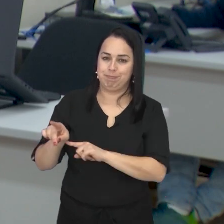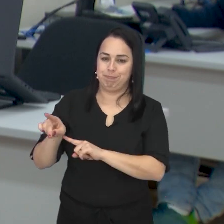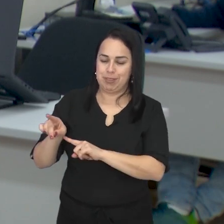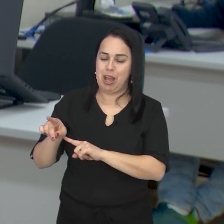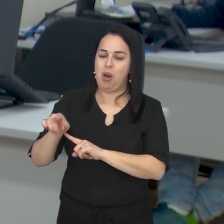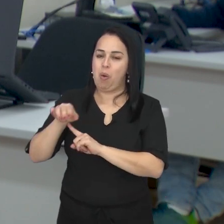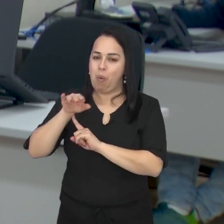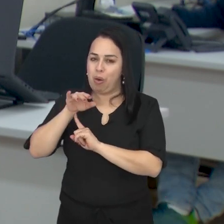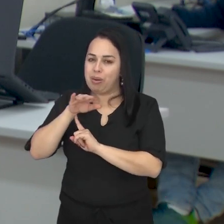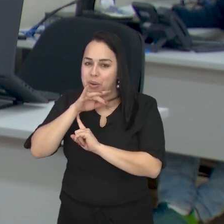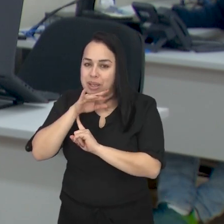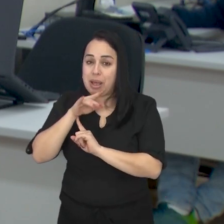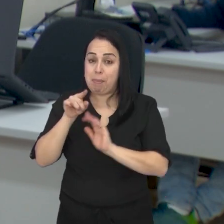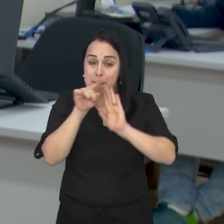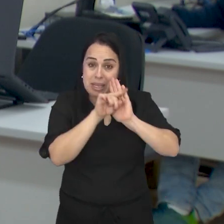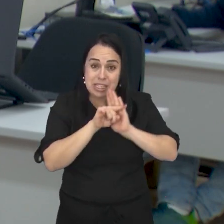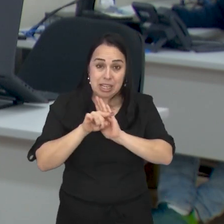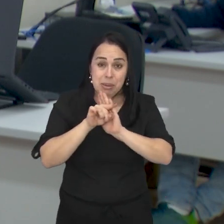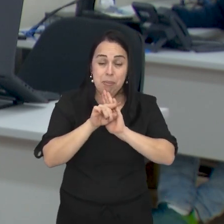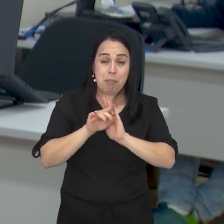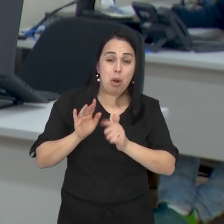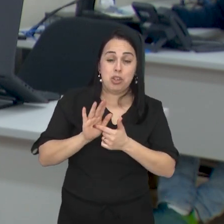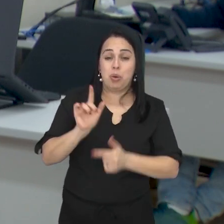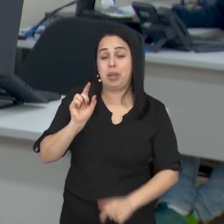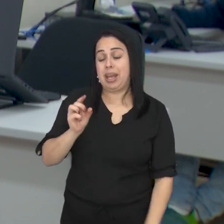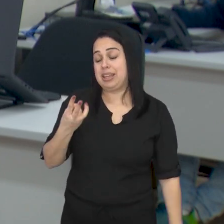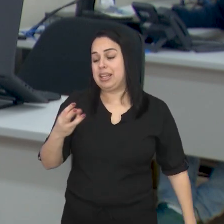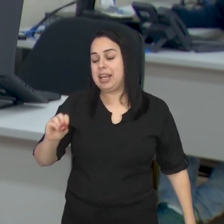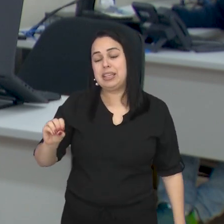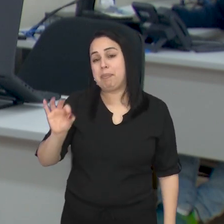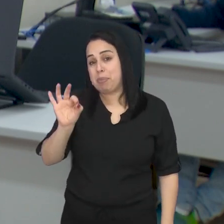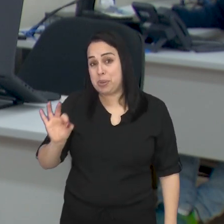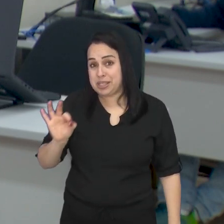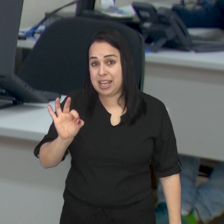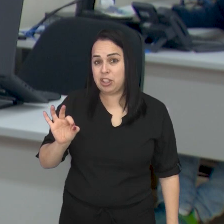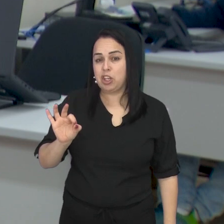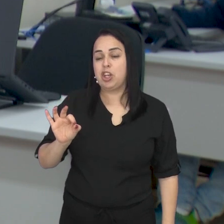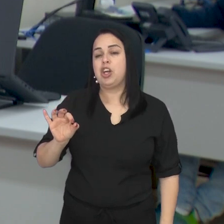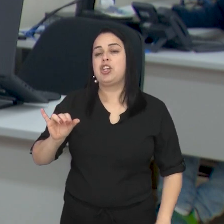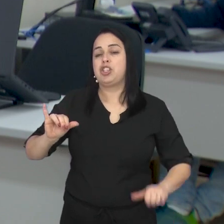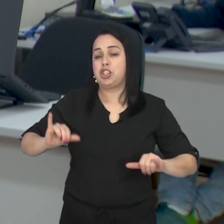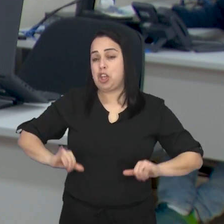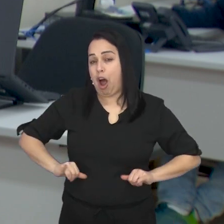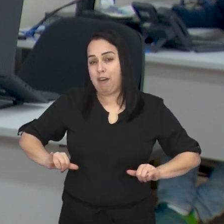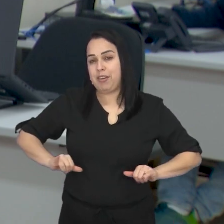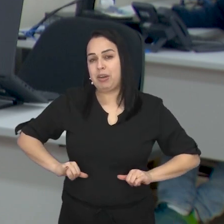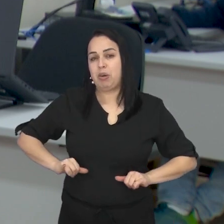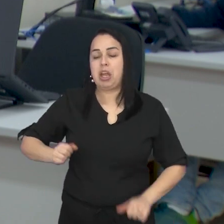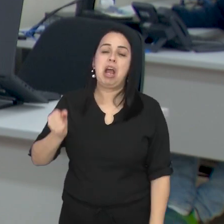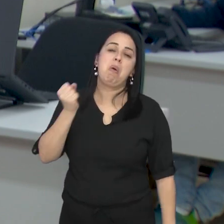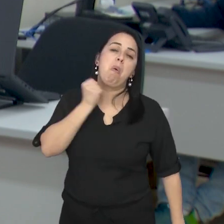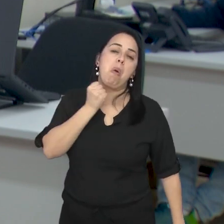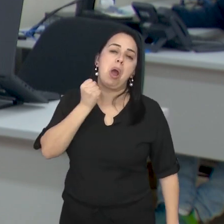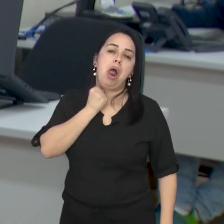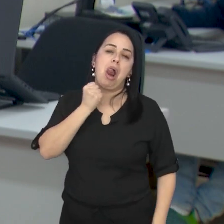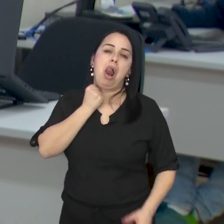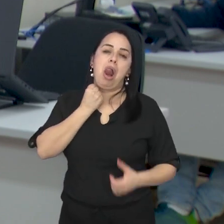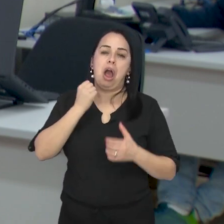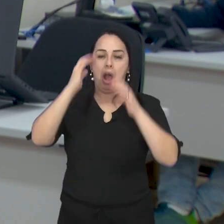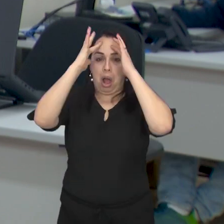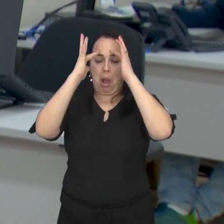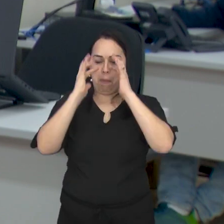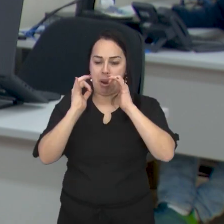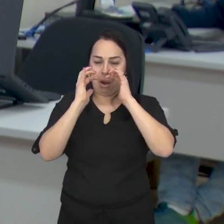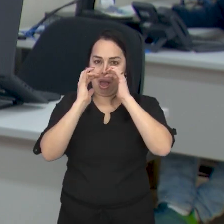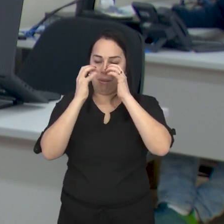nossos professores. Uma pesquisa mostrou que mais de 30% dos professores brasileiros sofrem com a chamada síndrome de burnout,